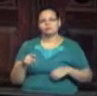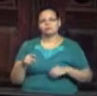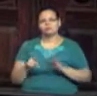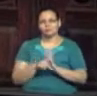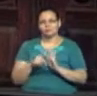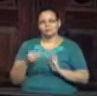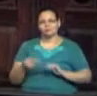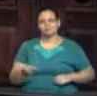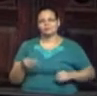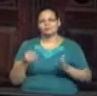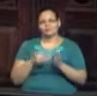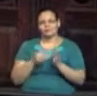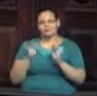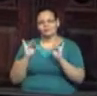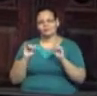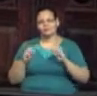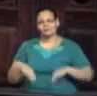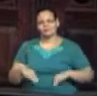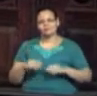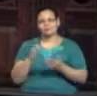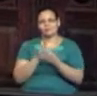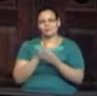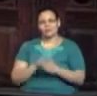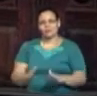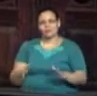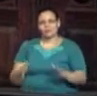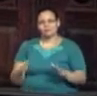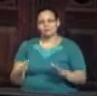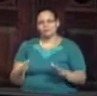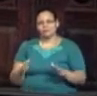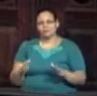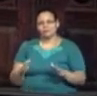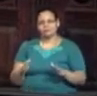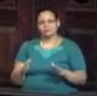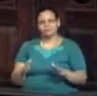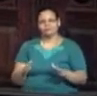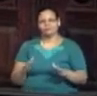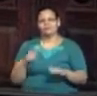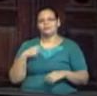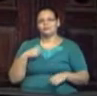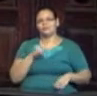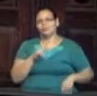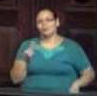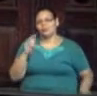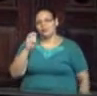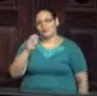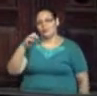até que, ao final, acabou batizado de embrulho.